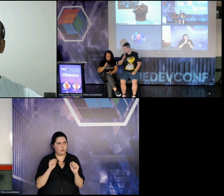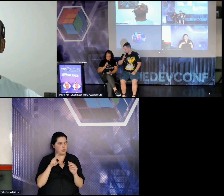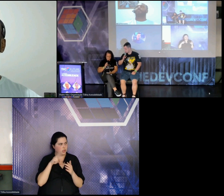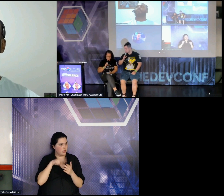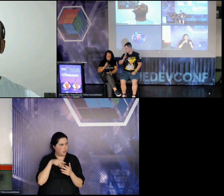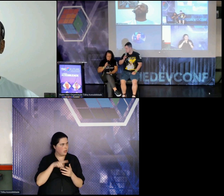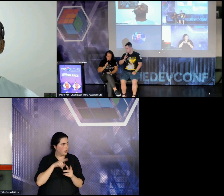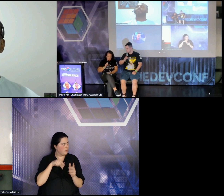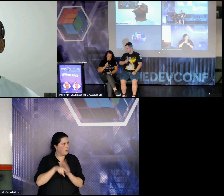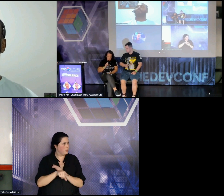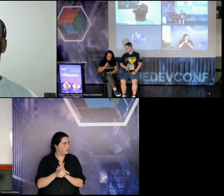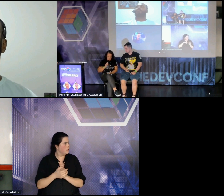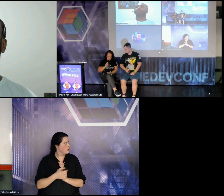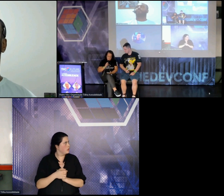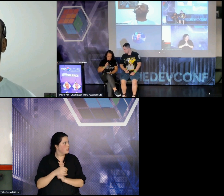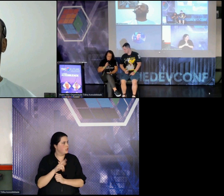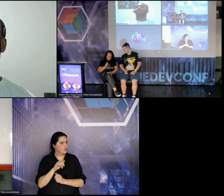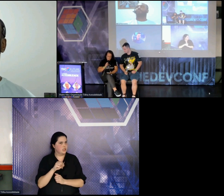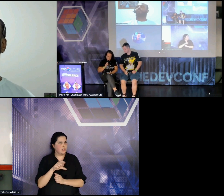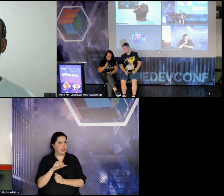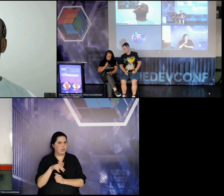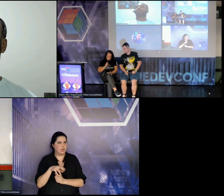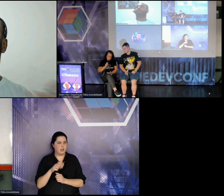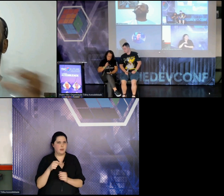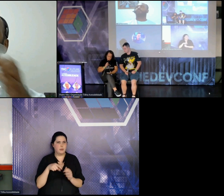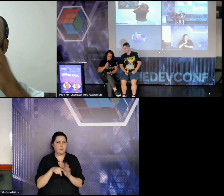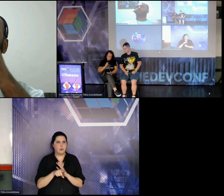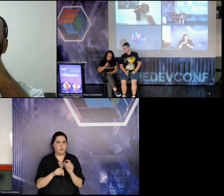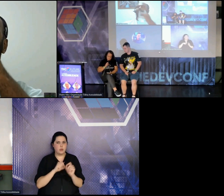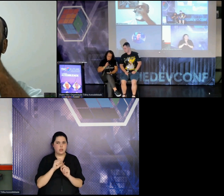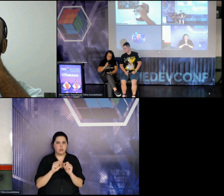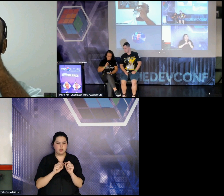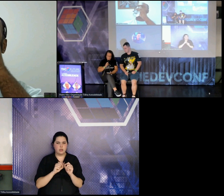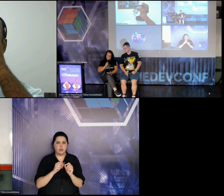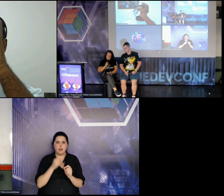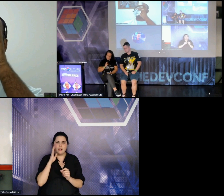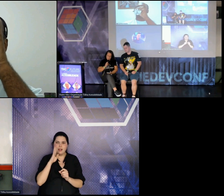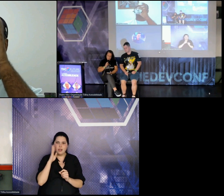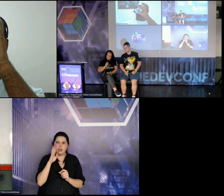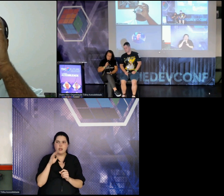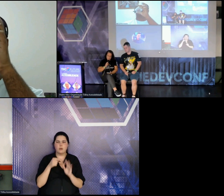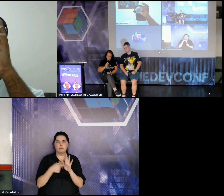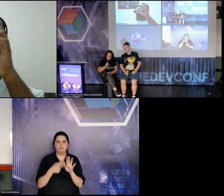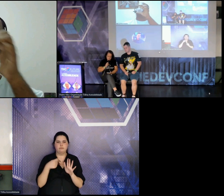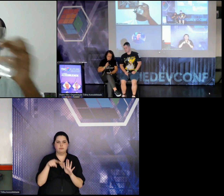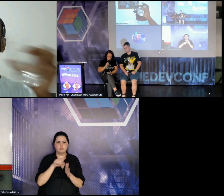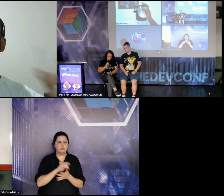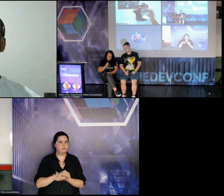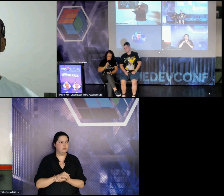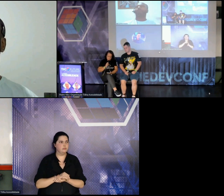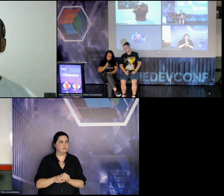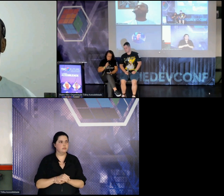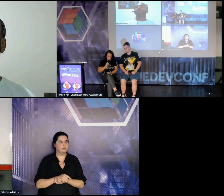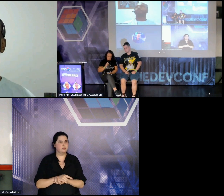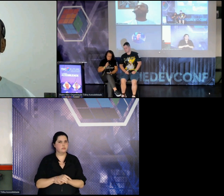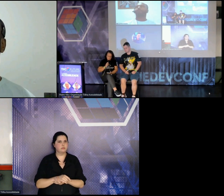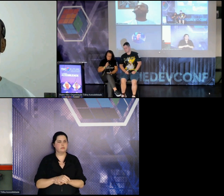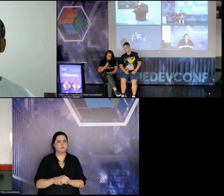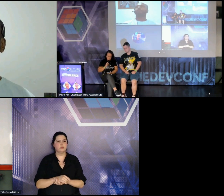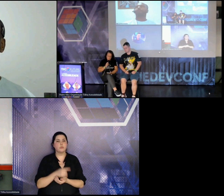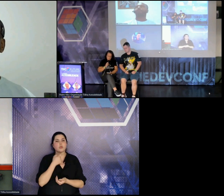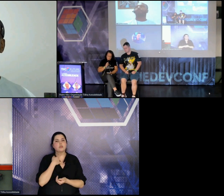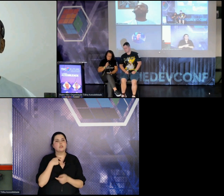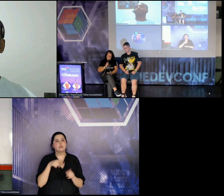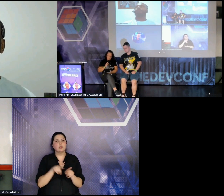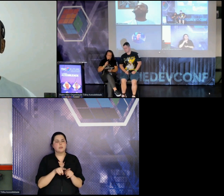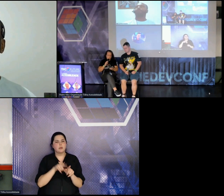gente? Sim. A Gislaine Caprioli escreveu: muito bacana a exposição de vocês. Estou gostando